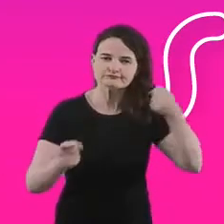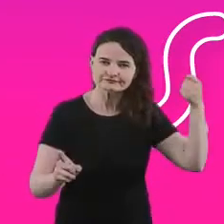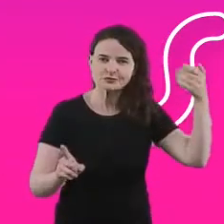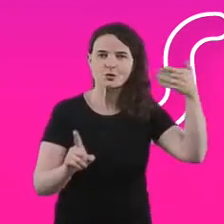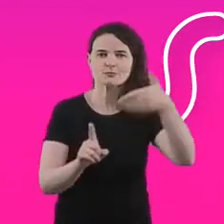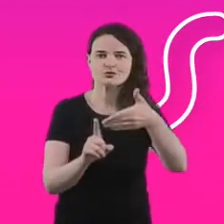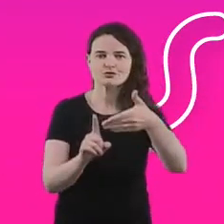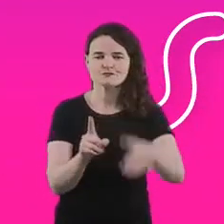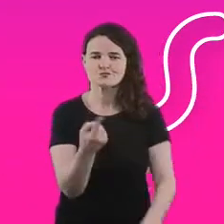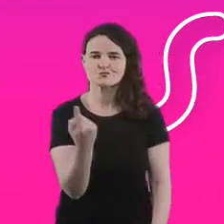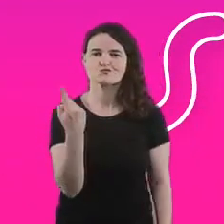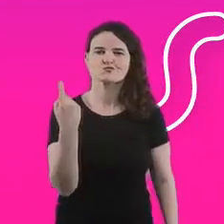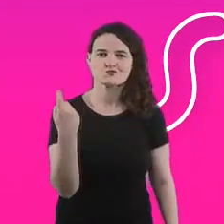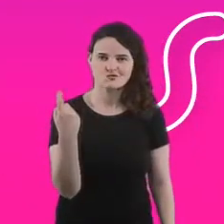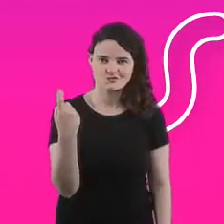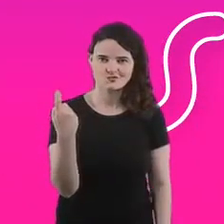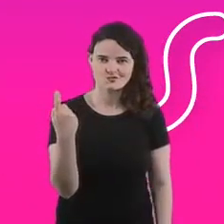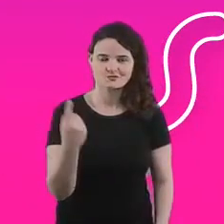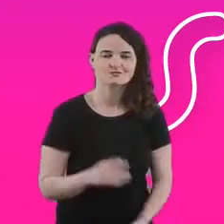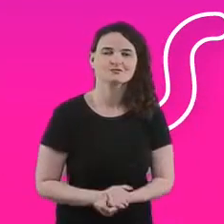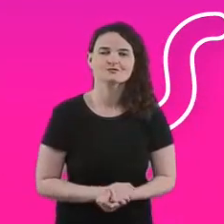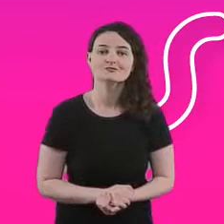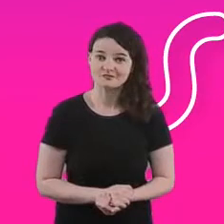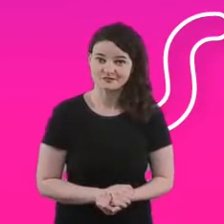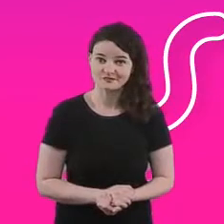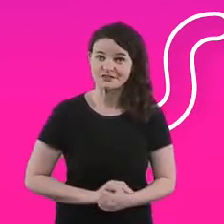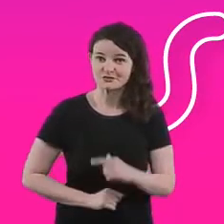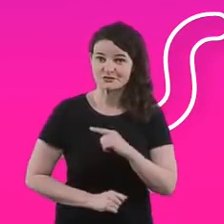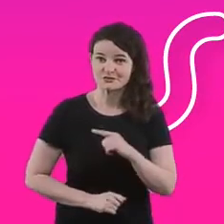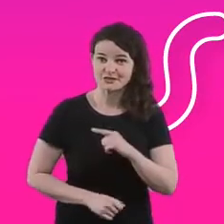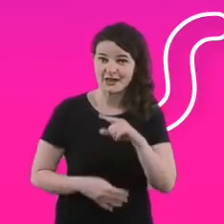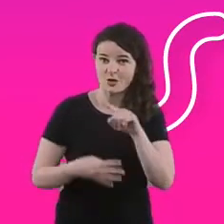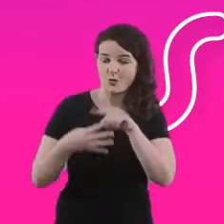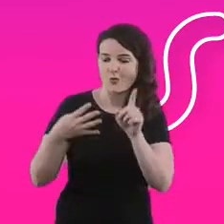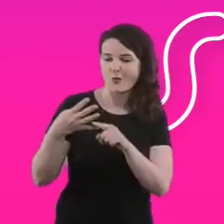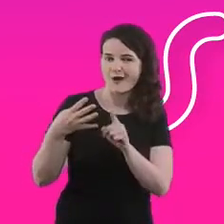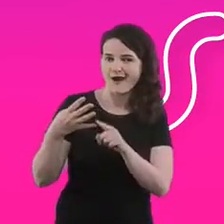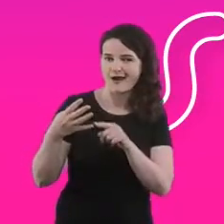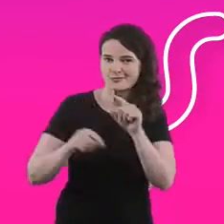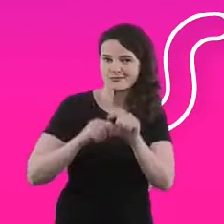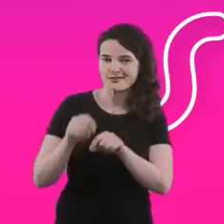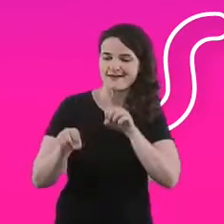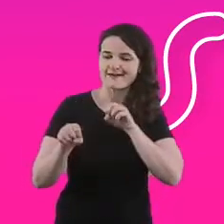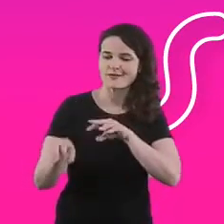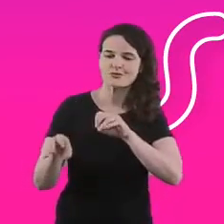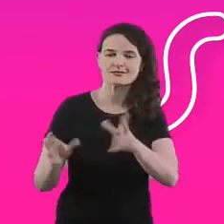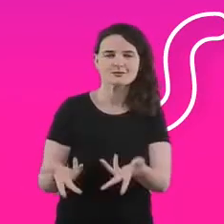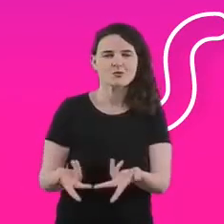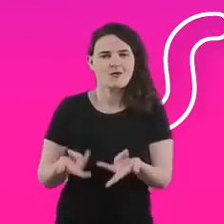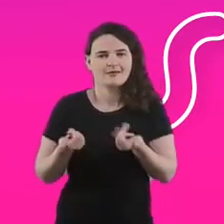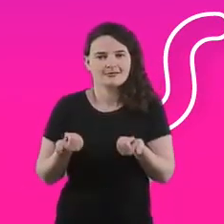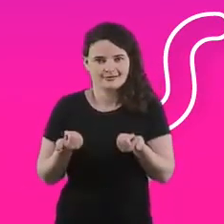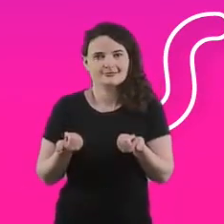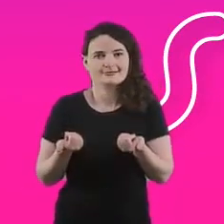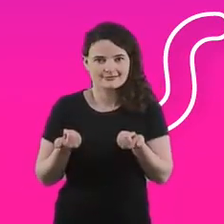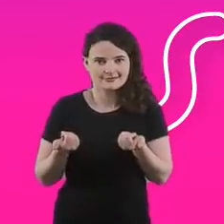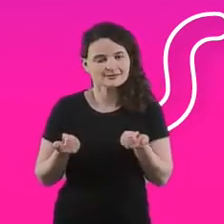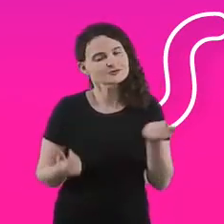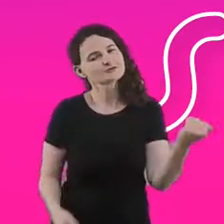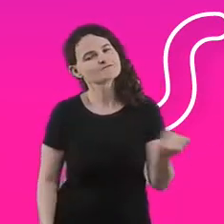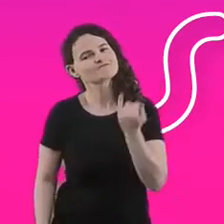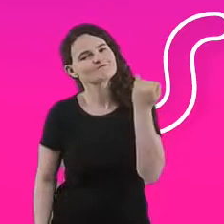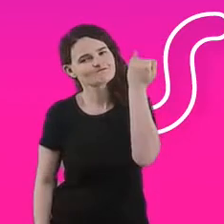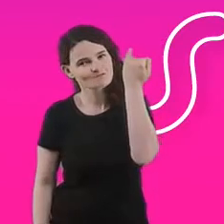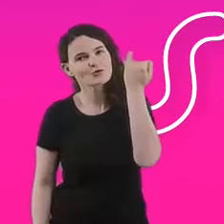A gente se reconhece muito nesse quarto pilar aqui de educação de qualidade, e é muito interessante como a gente já